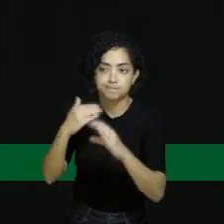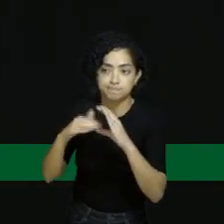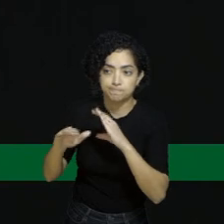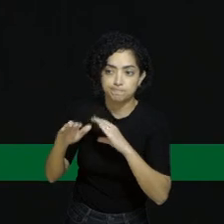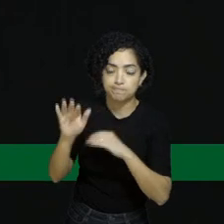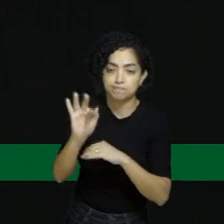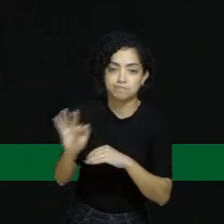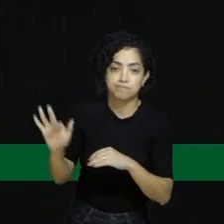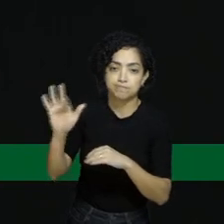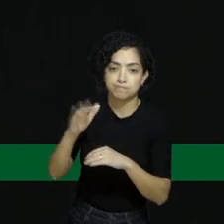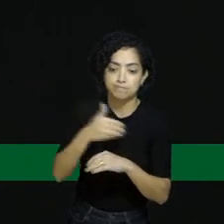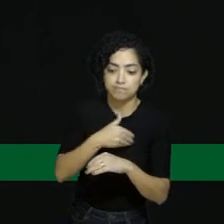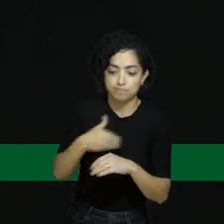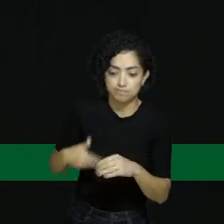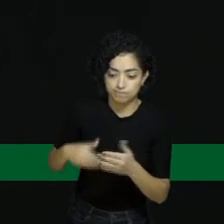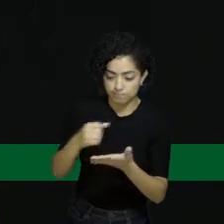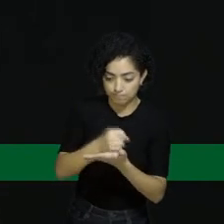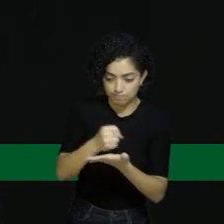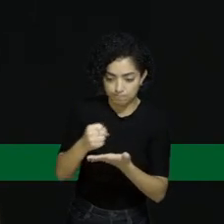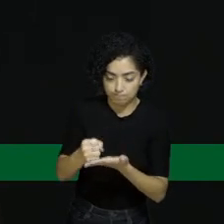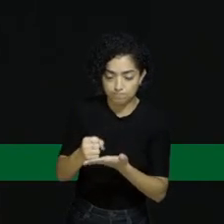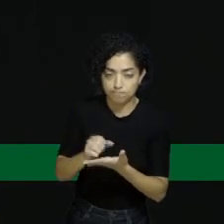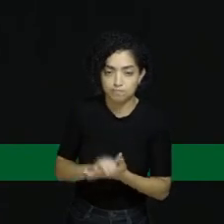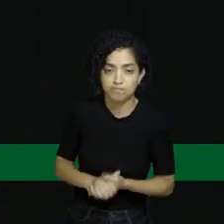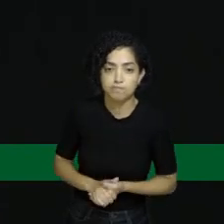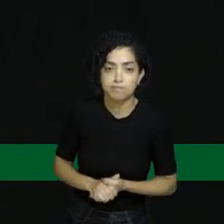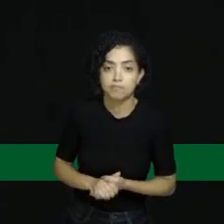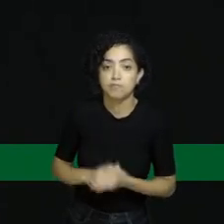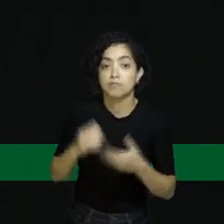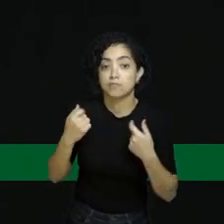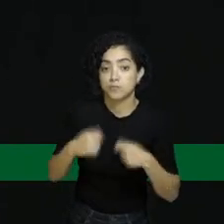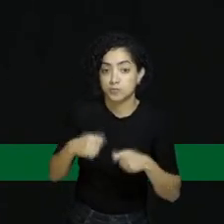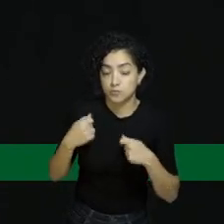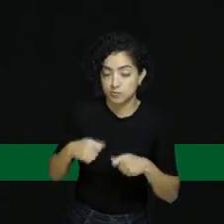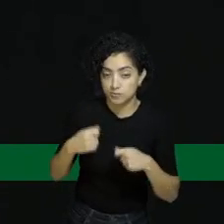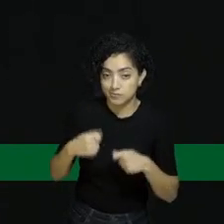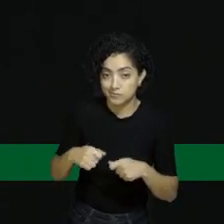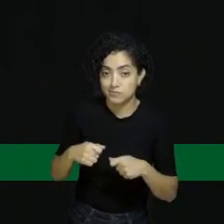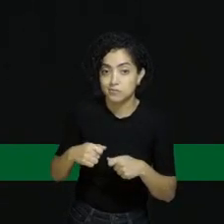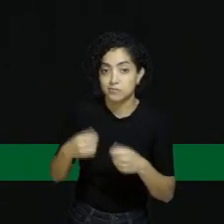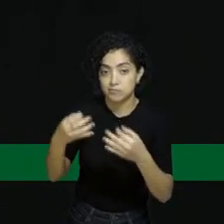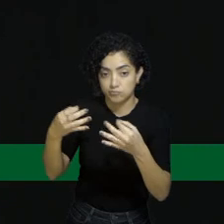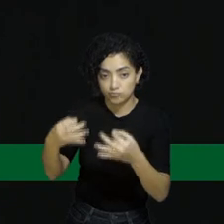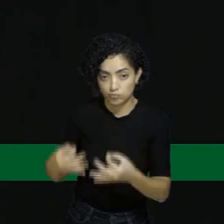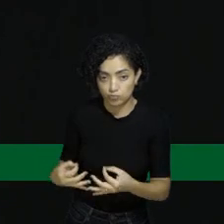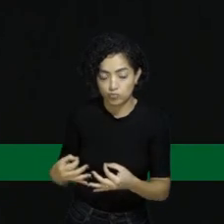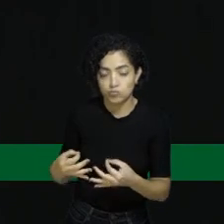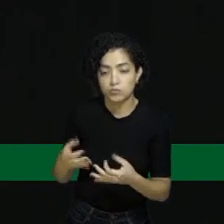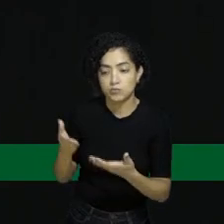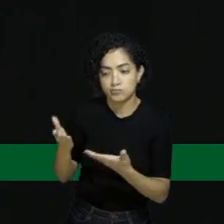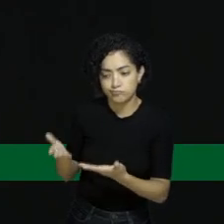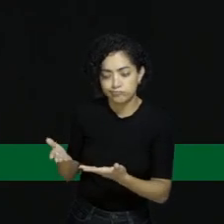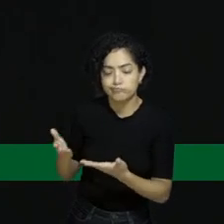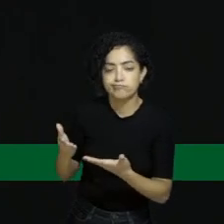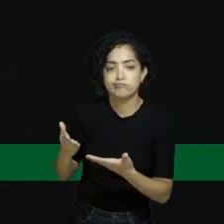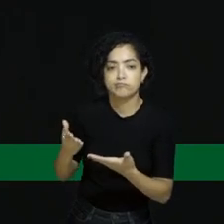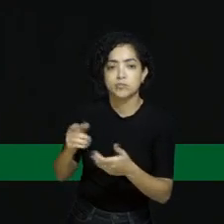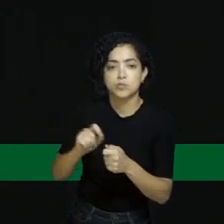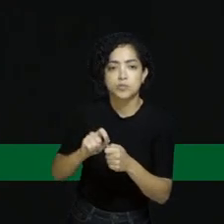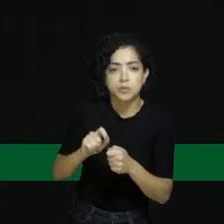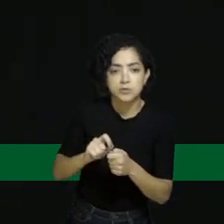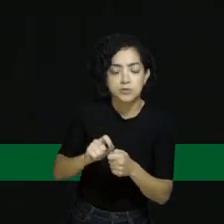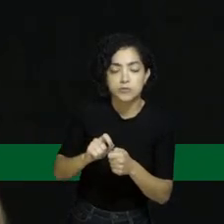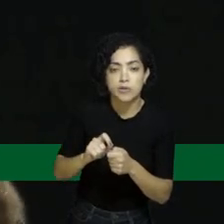ele possa homologar. Nós temos que ser justos aos nossos agricultores por tudo que eles fazem pelo nosso